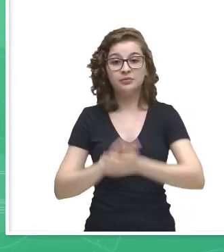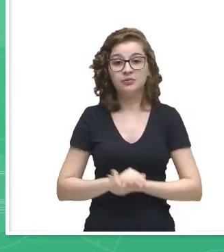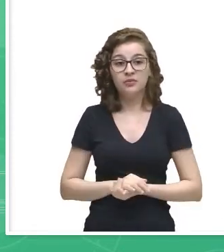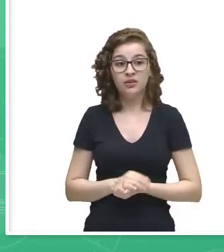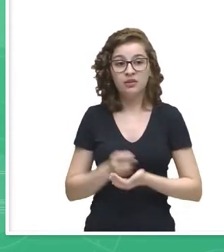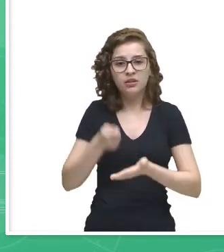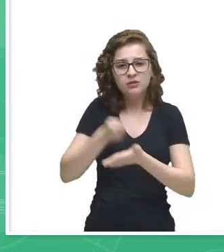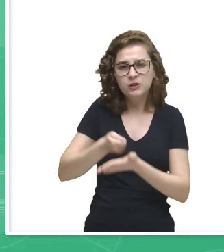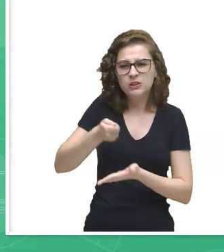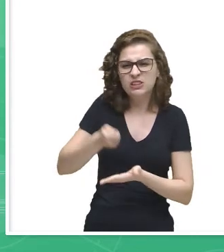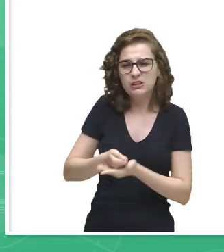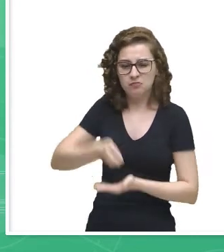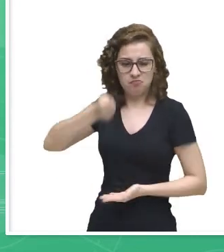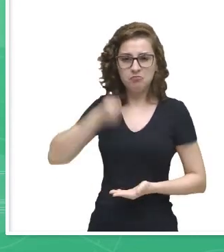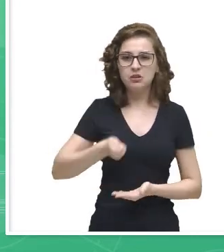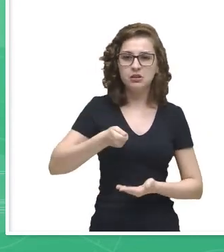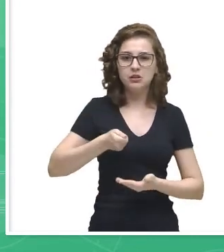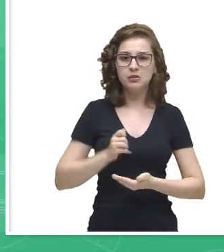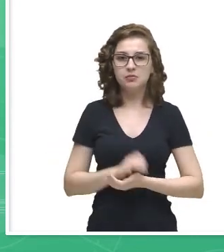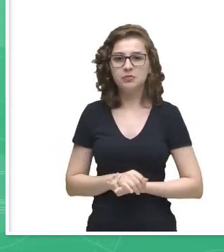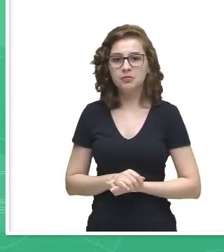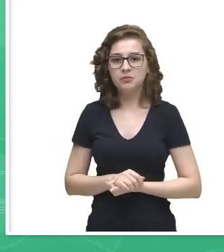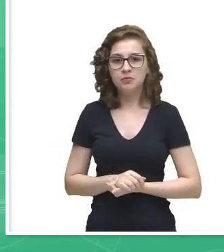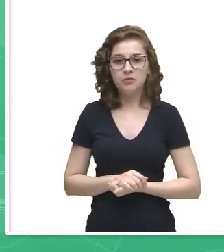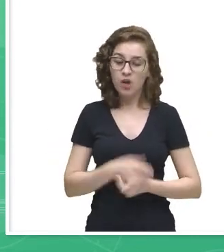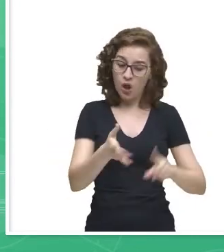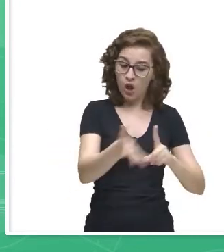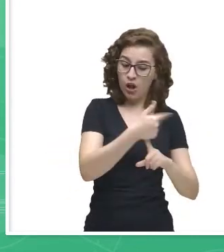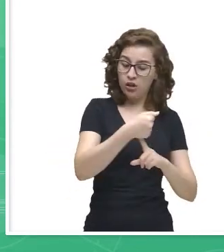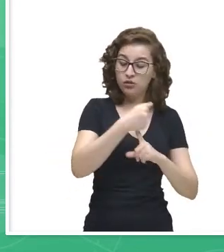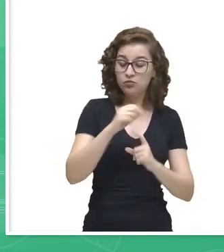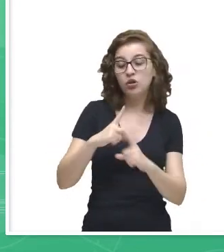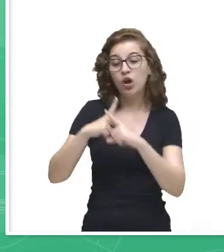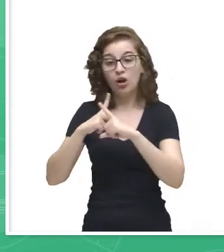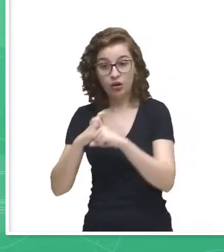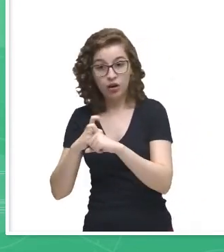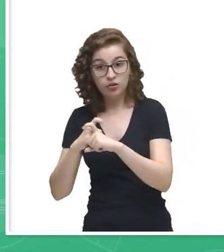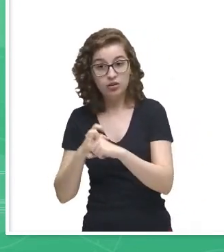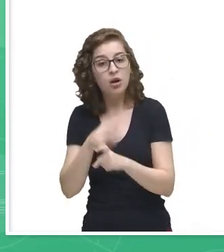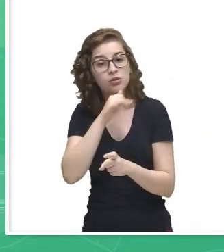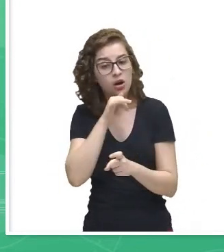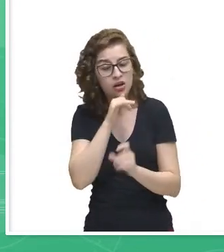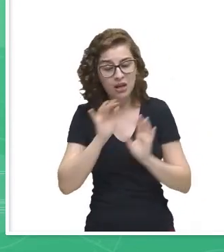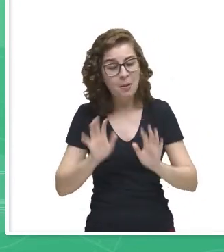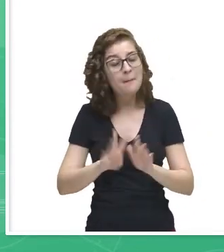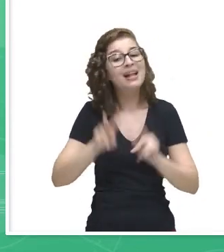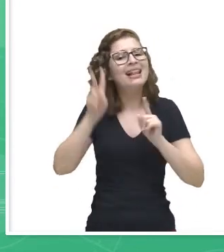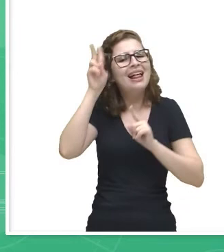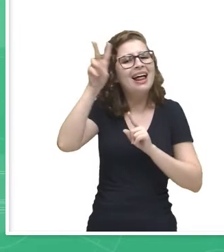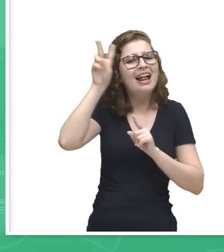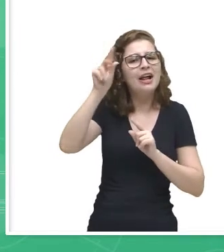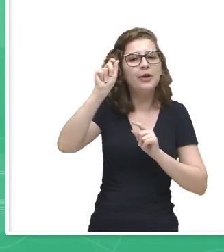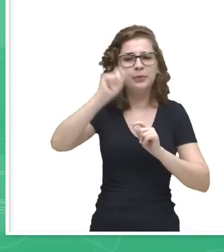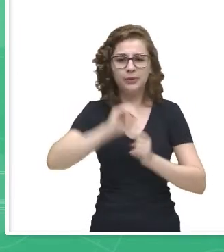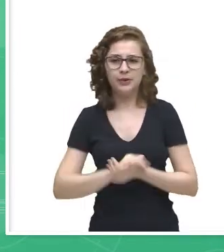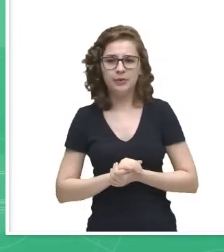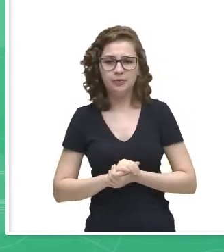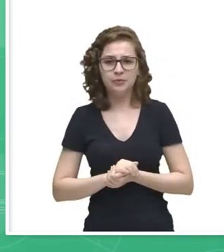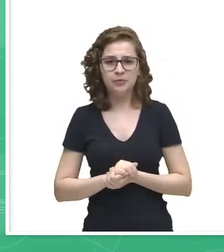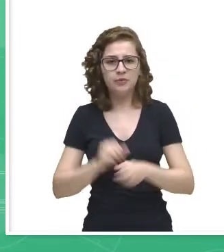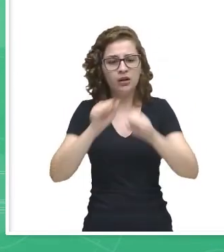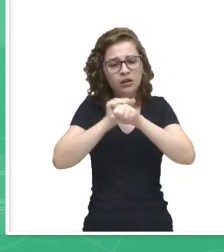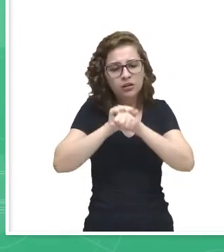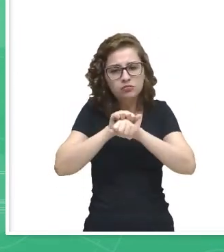aqui o fascismo e o nazismo como exemplo, mas é importante lembrar que se espalha pelo mundo. Você